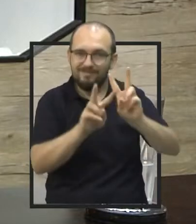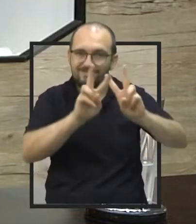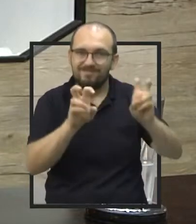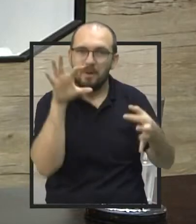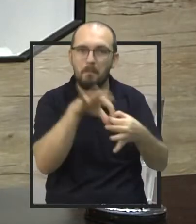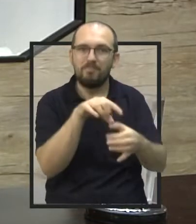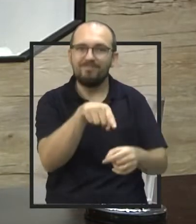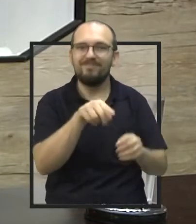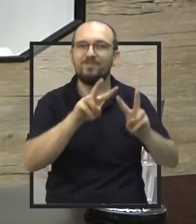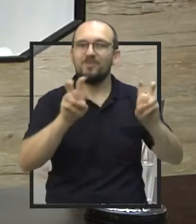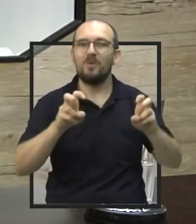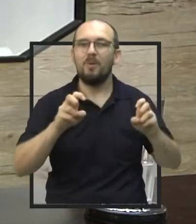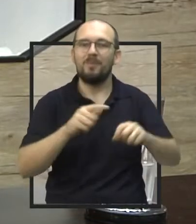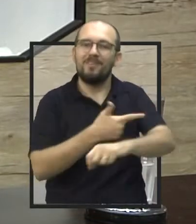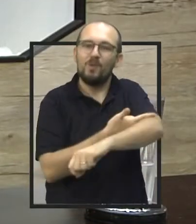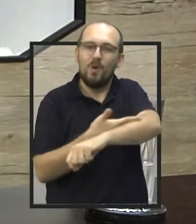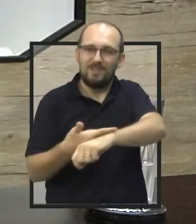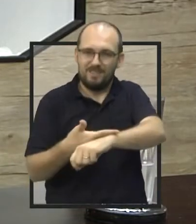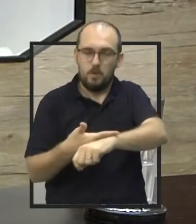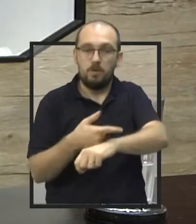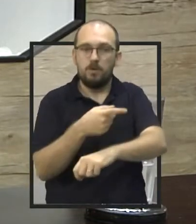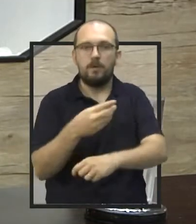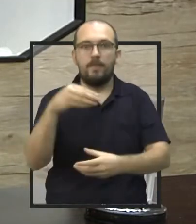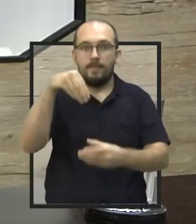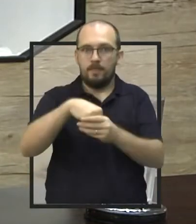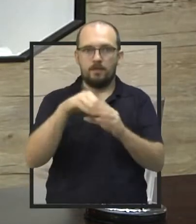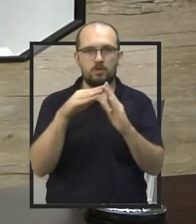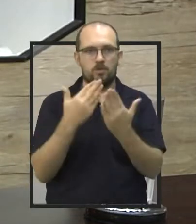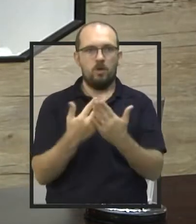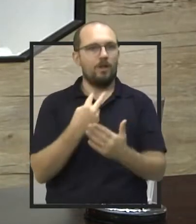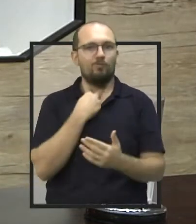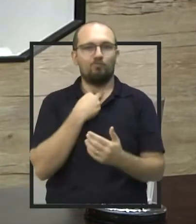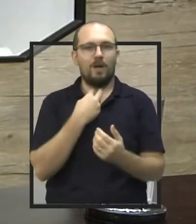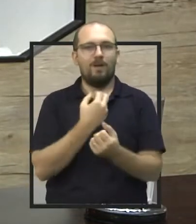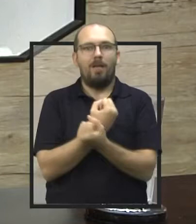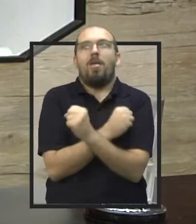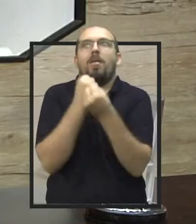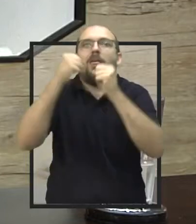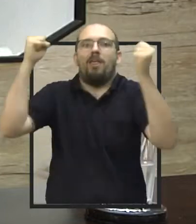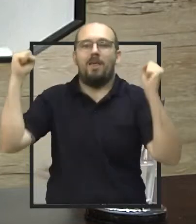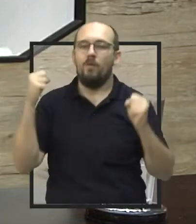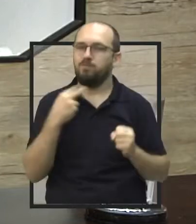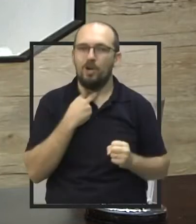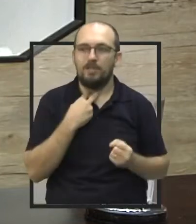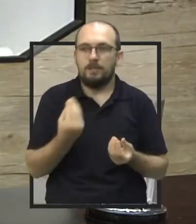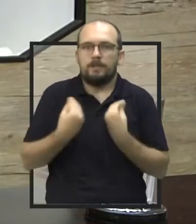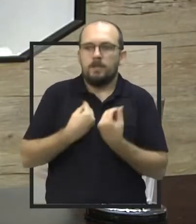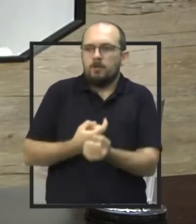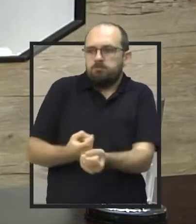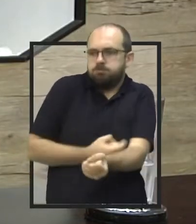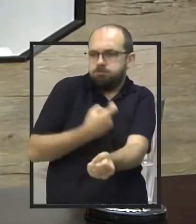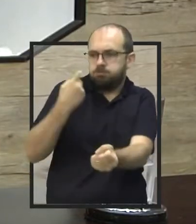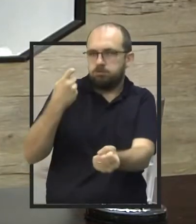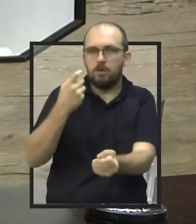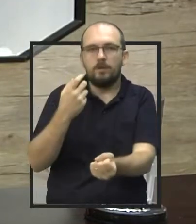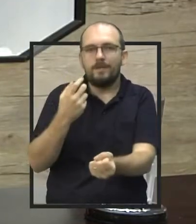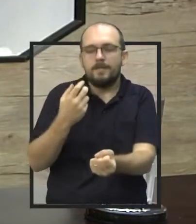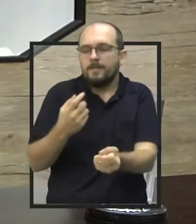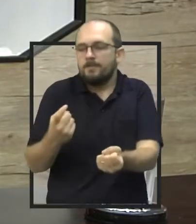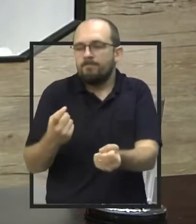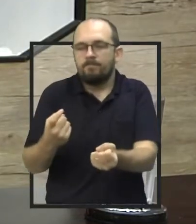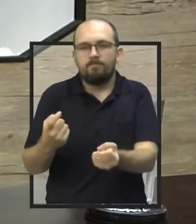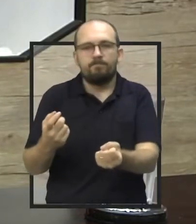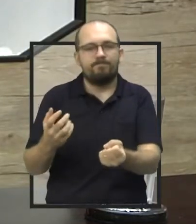nas escolas, a gente trabalha com muita gente, né? São muitos alunos, muitas pessoas ali trabalhando com a gente e